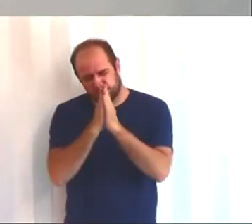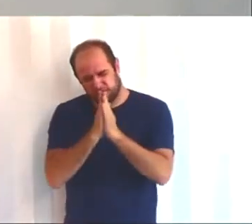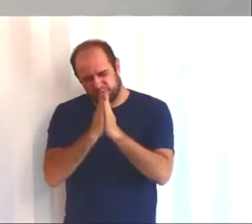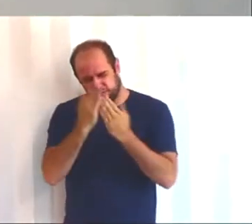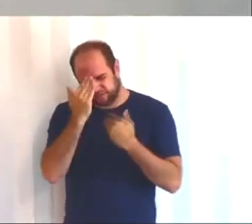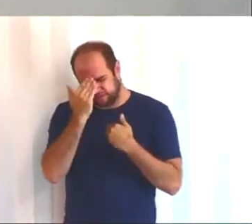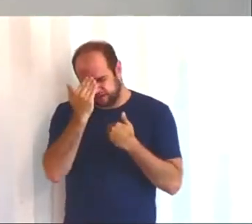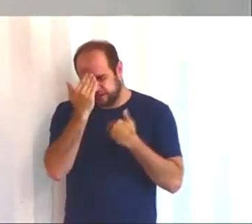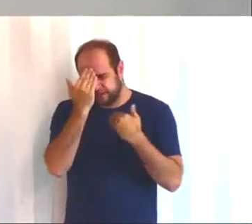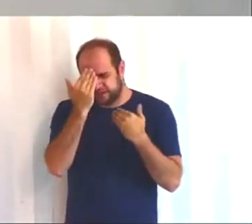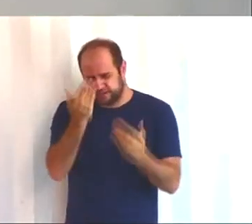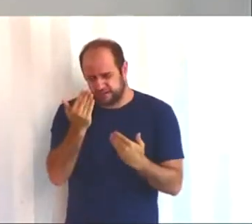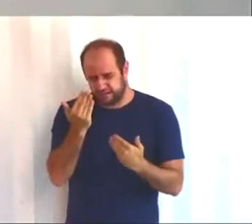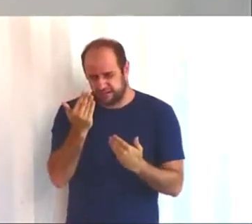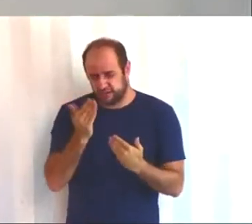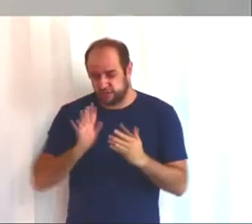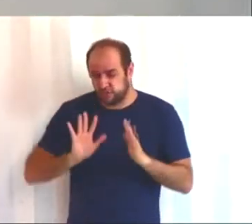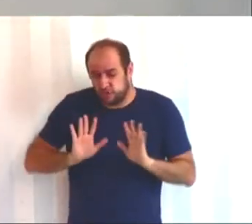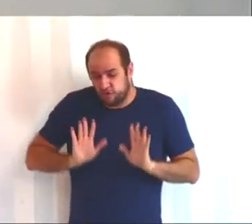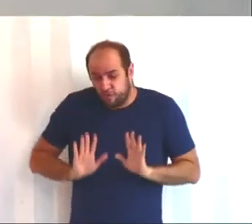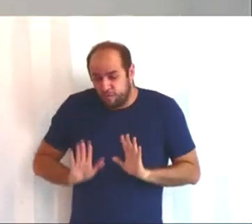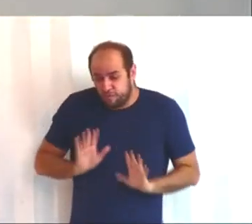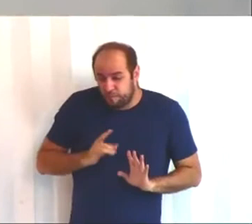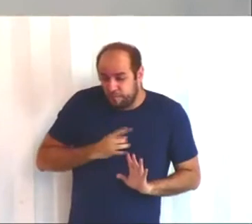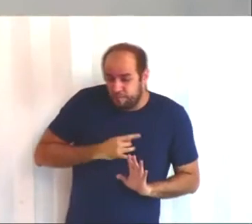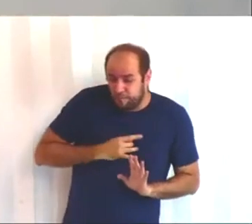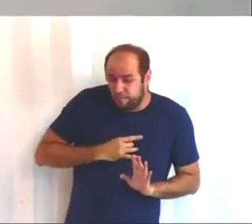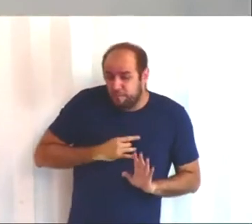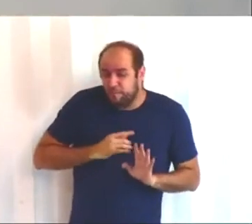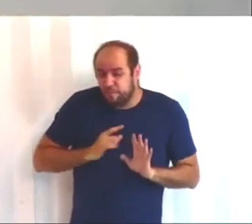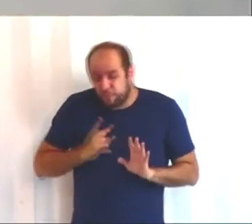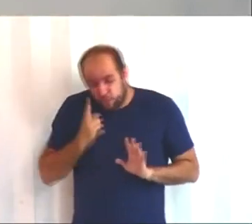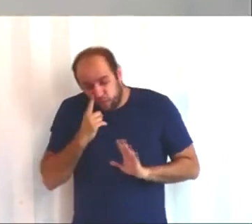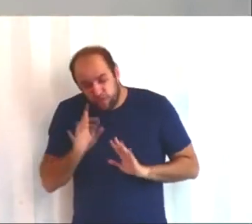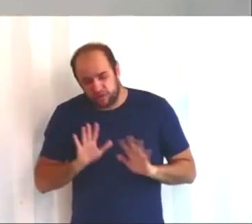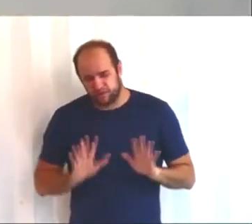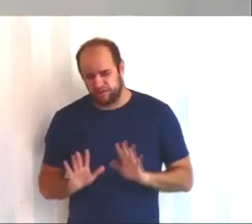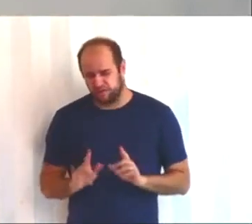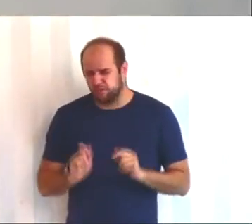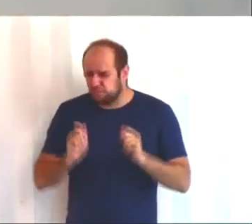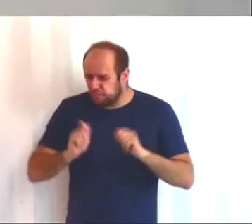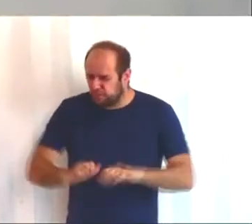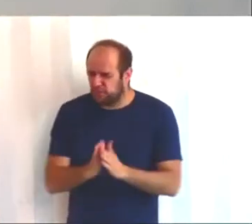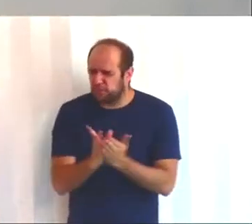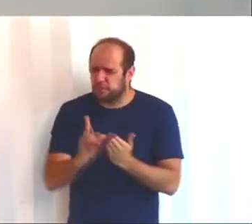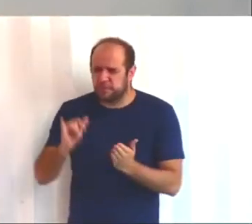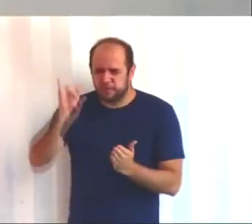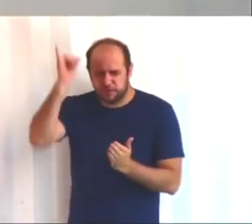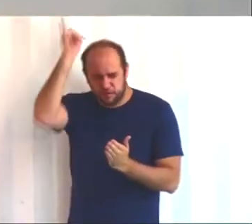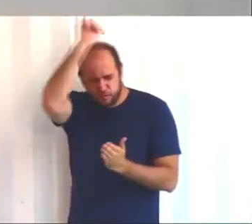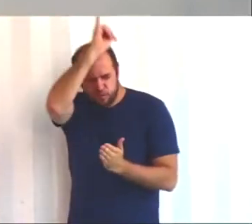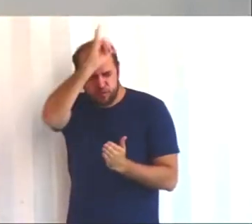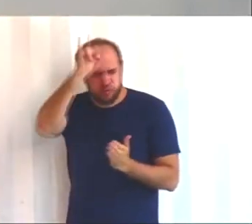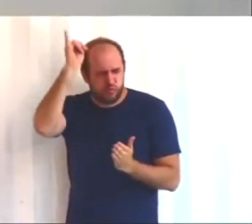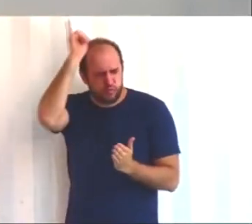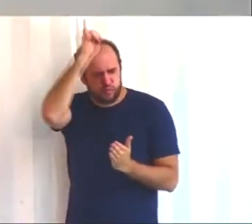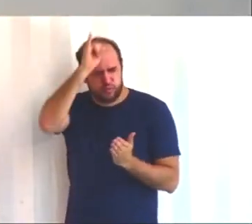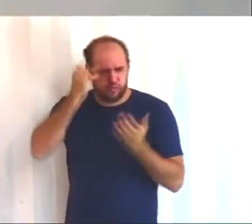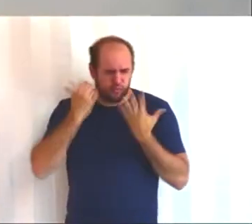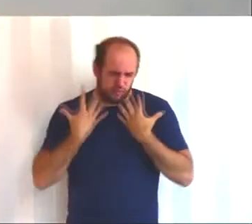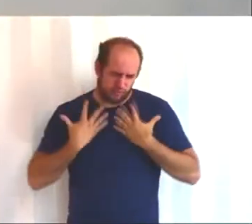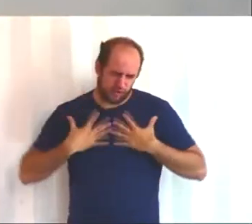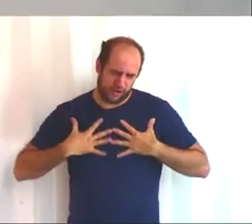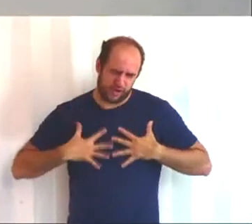agradecidos e temerosos, Senhor. Que a Tua palavra seja para nós um bálsamo, que a Tua palavra seja para nós